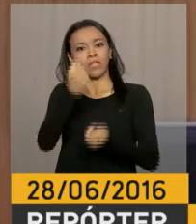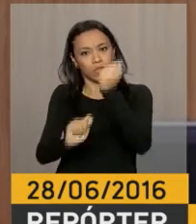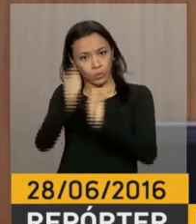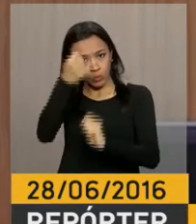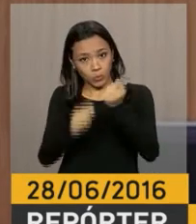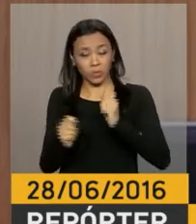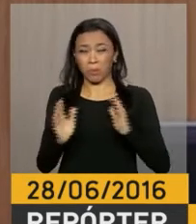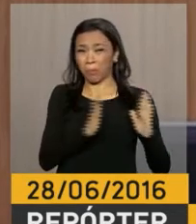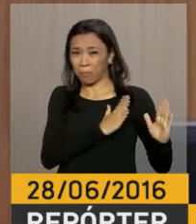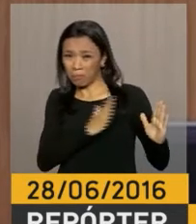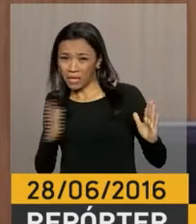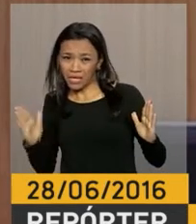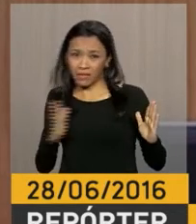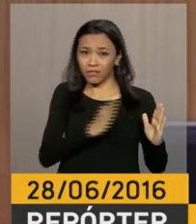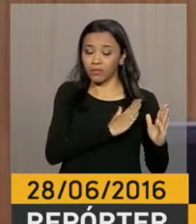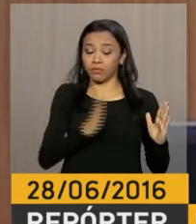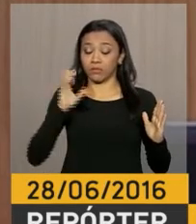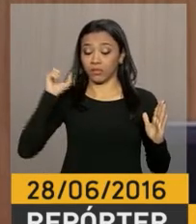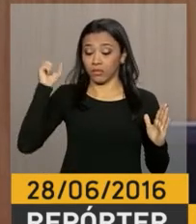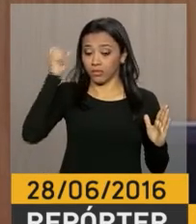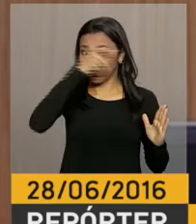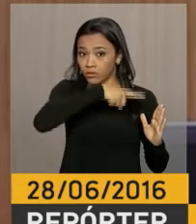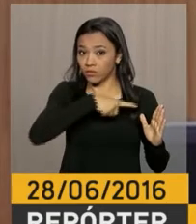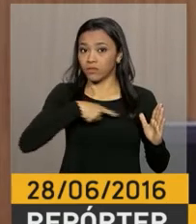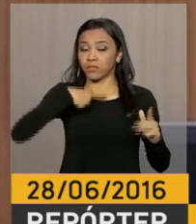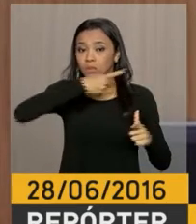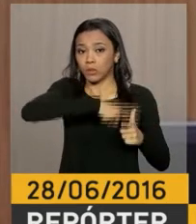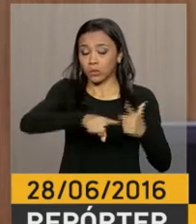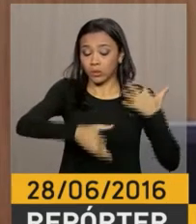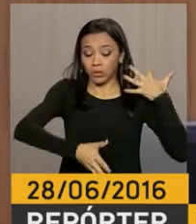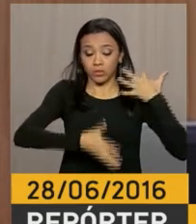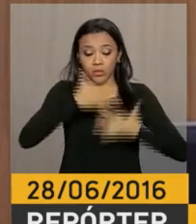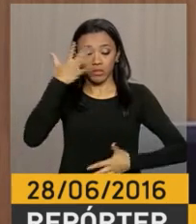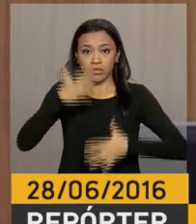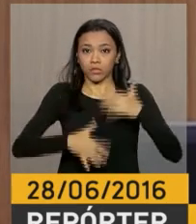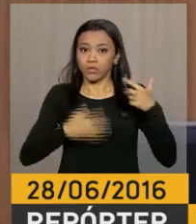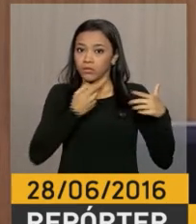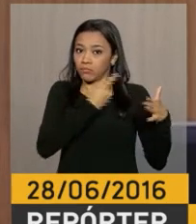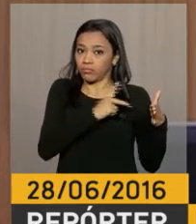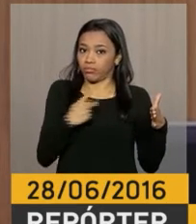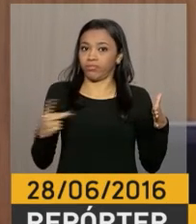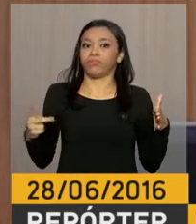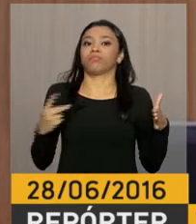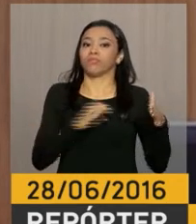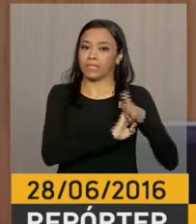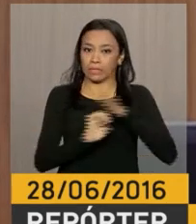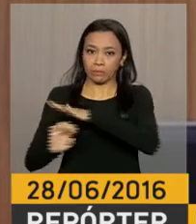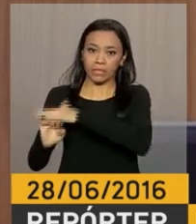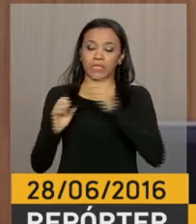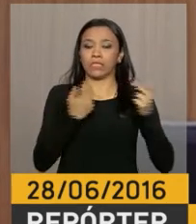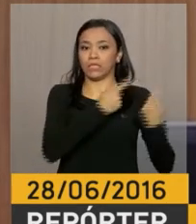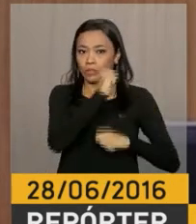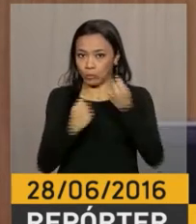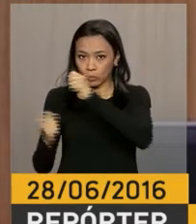muita dificuldade, também já apresenta na margem sinais positivos de recuperação da